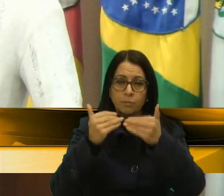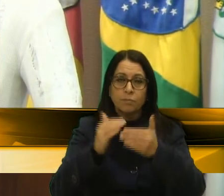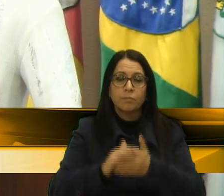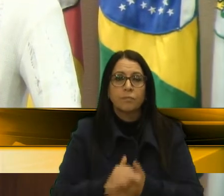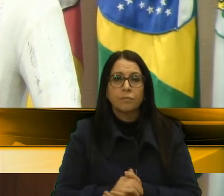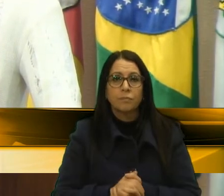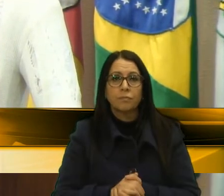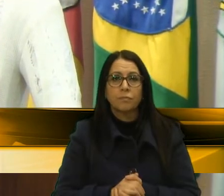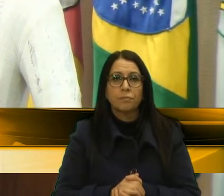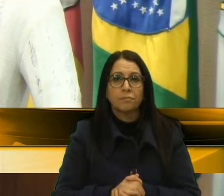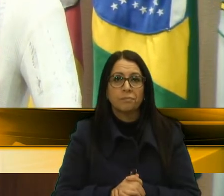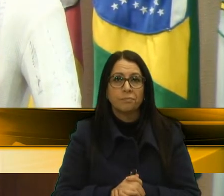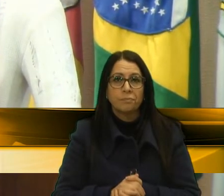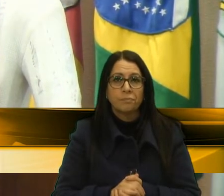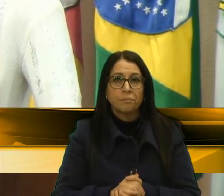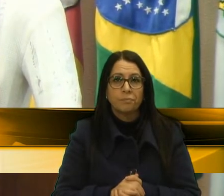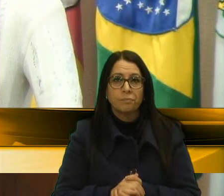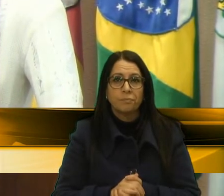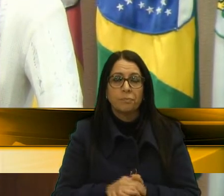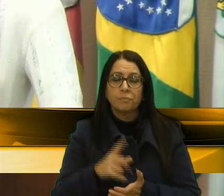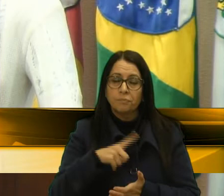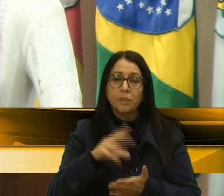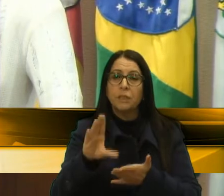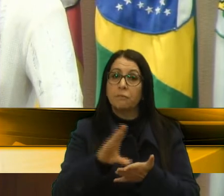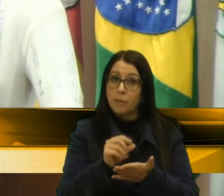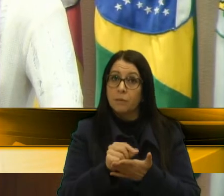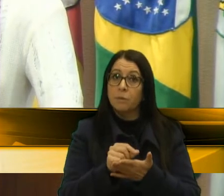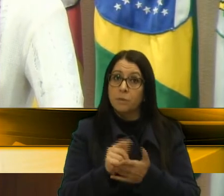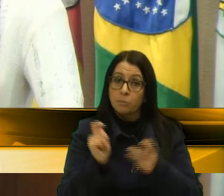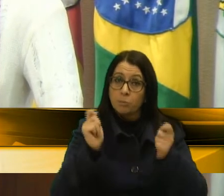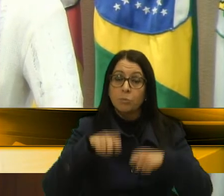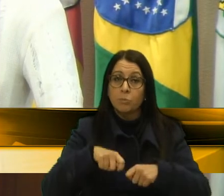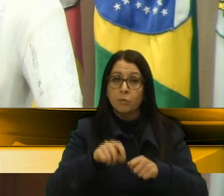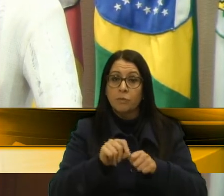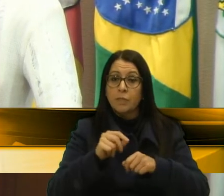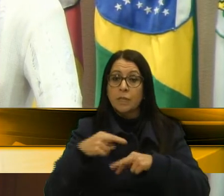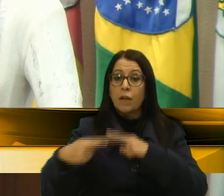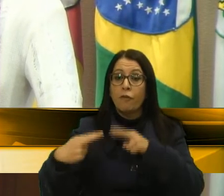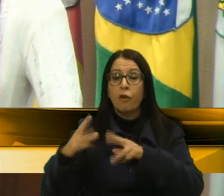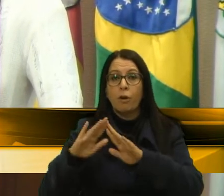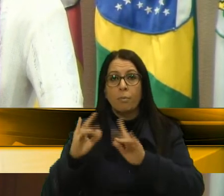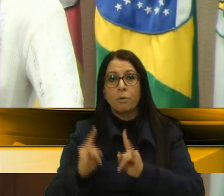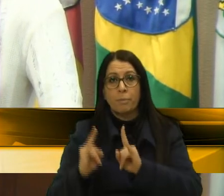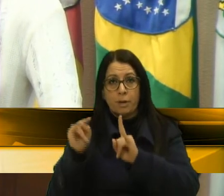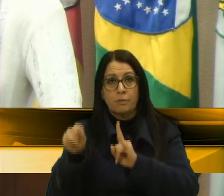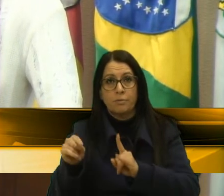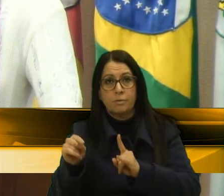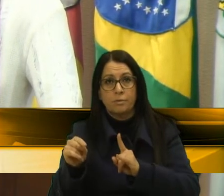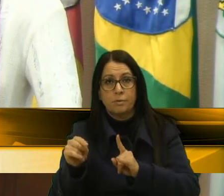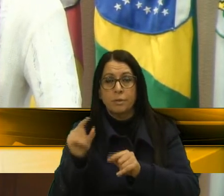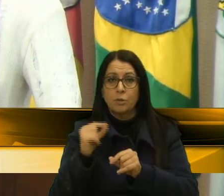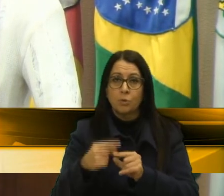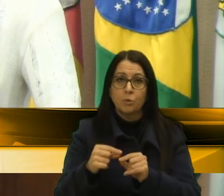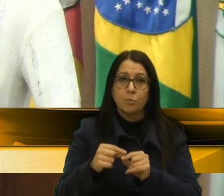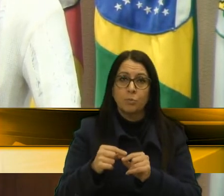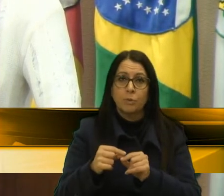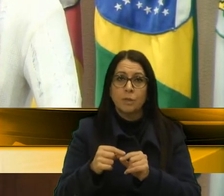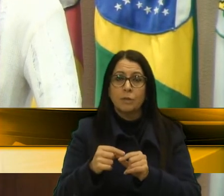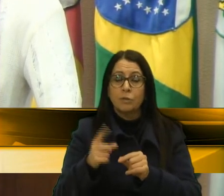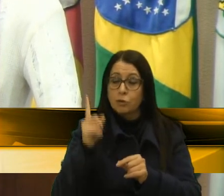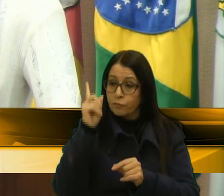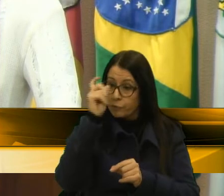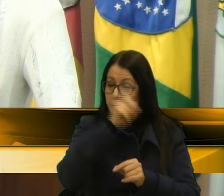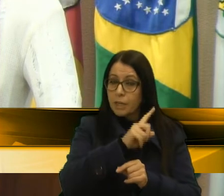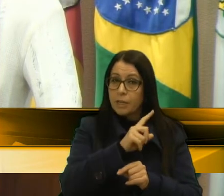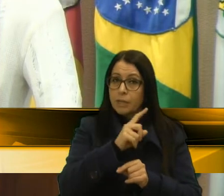Desenvolvimento, dispunha de verbas que permitiriam a reforma. Ocorre que, em virtude da complexidade